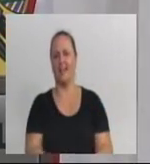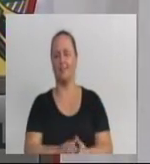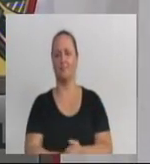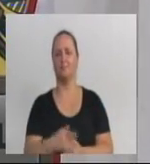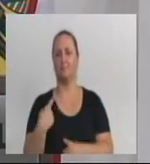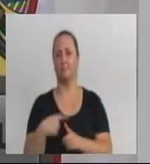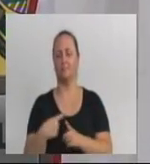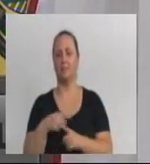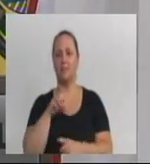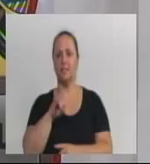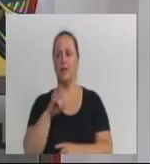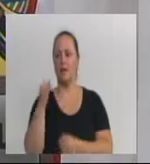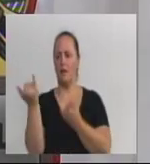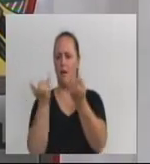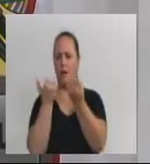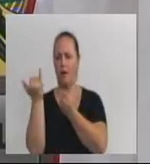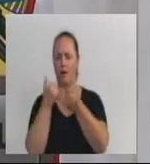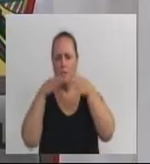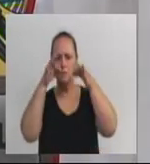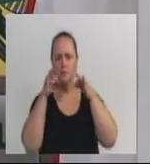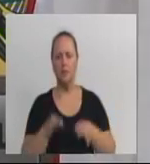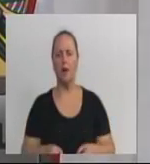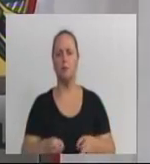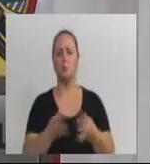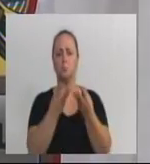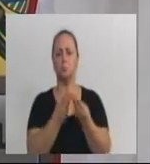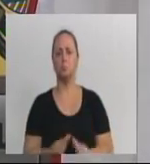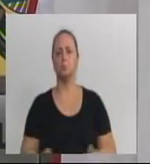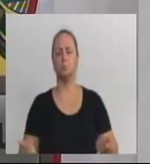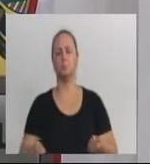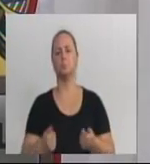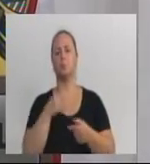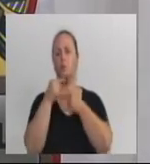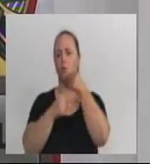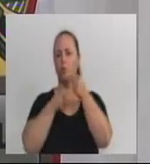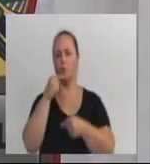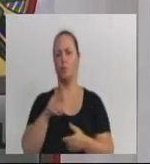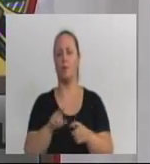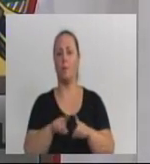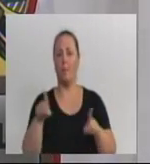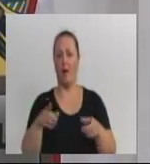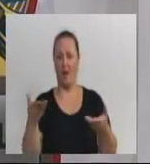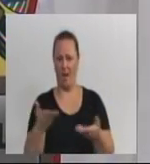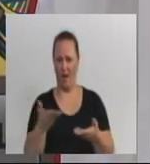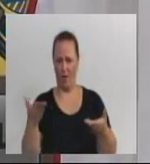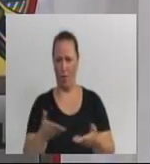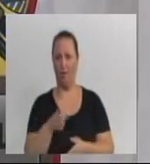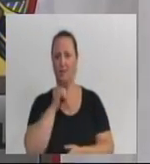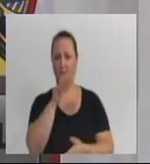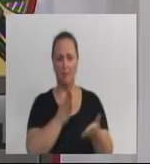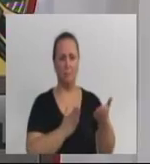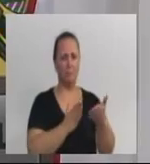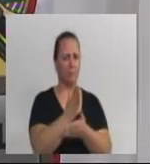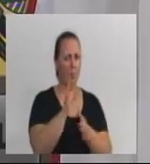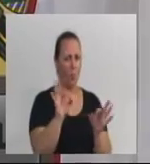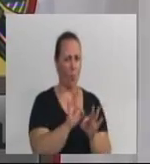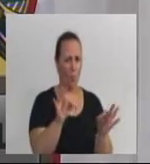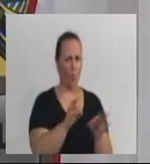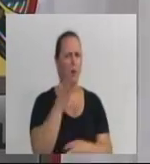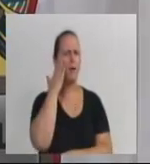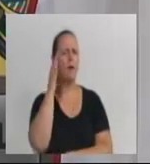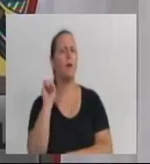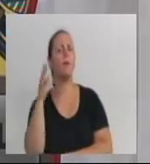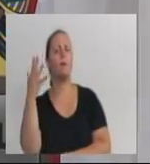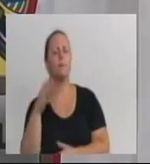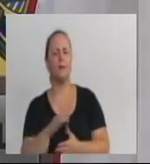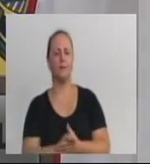foi dito que foi feito, estariam dissipadas as dúvidas. Agora, senhores, com a negativa desse requerimento, sabe o que acontece?